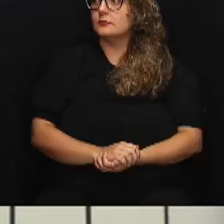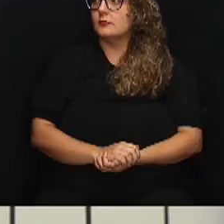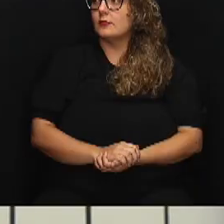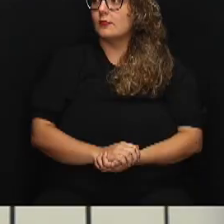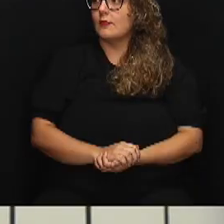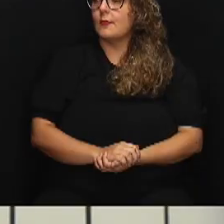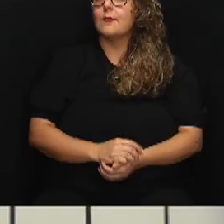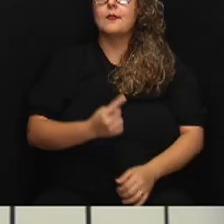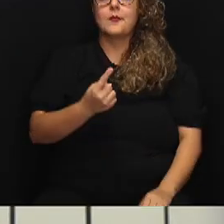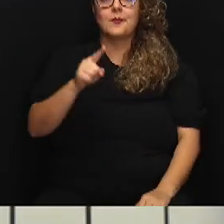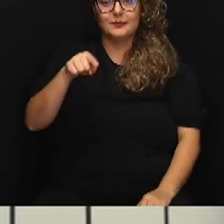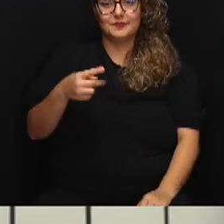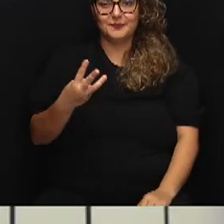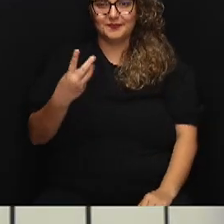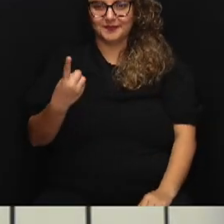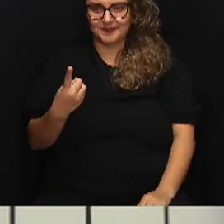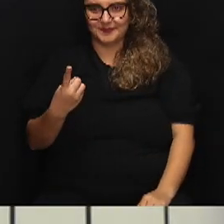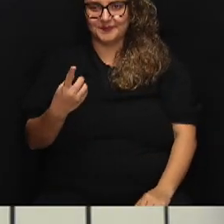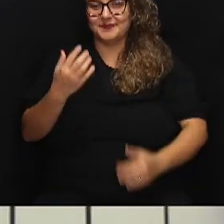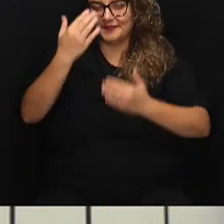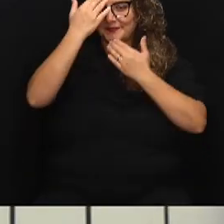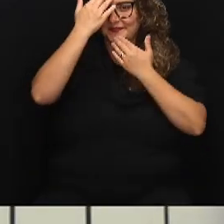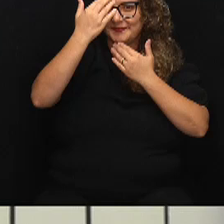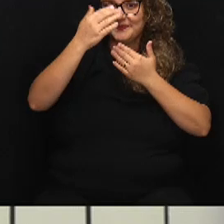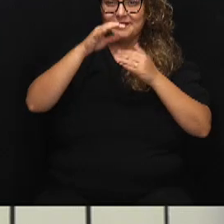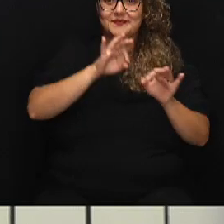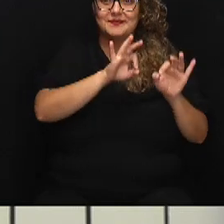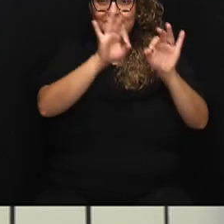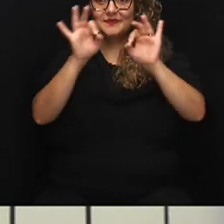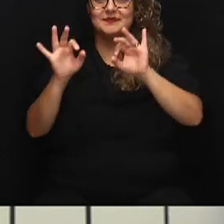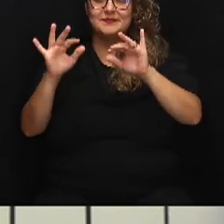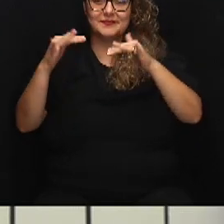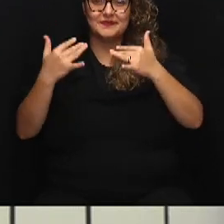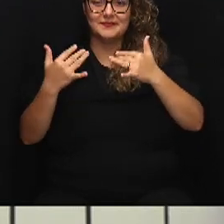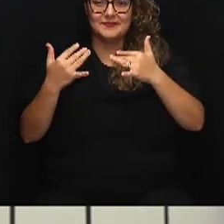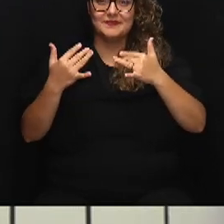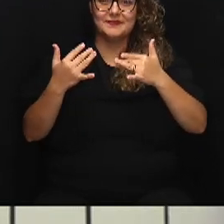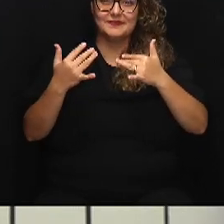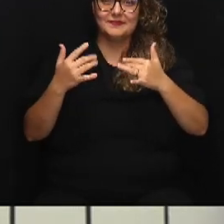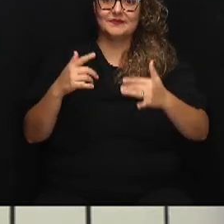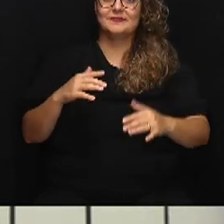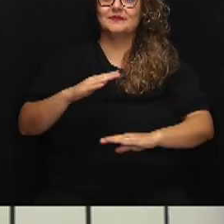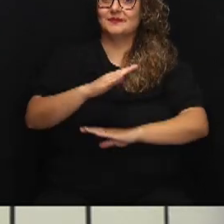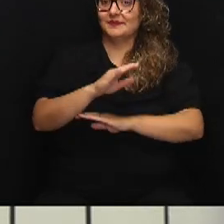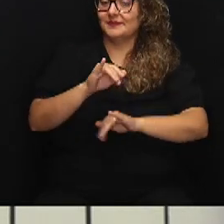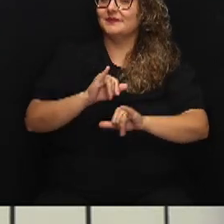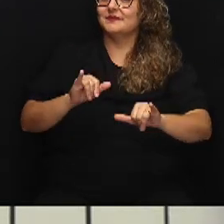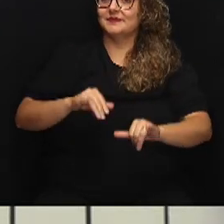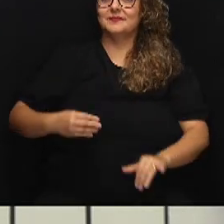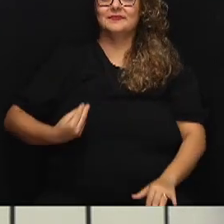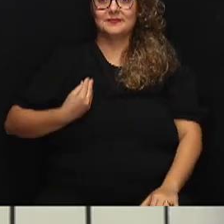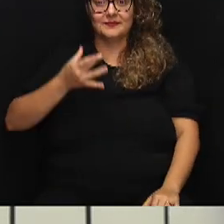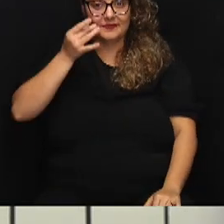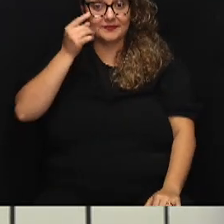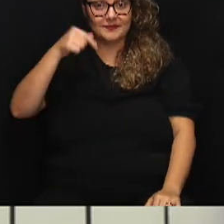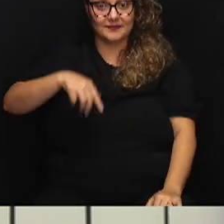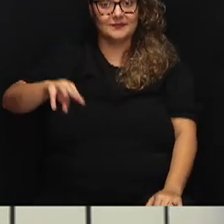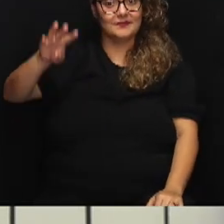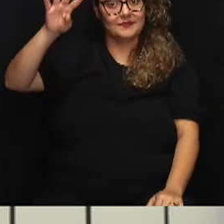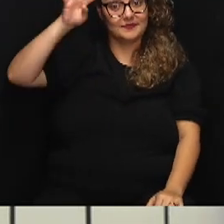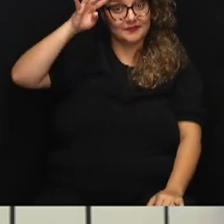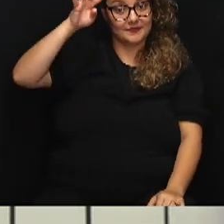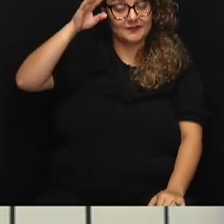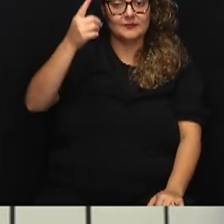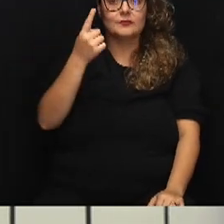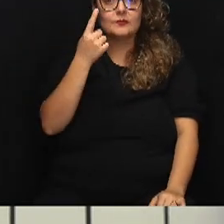Uma hora mais 31 minutos. Muito obrigado pela sua companhia, pela sua audiência. O Jornal Câmara Notícia ao vivo nesta quarta-feira. E olha